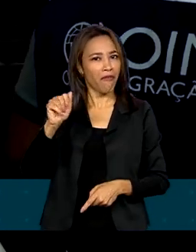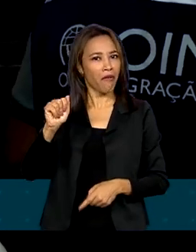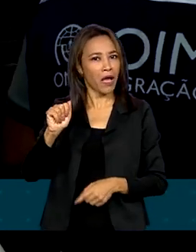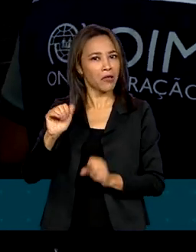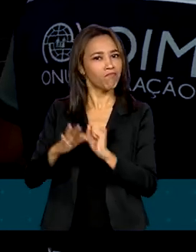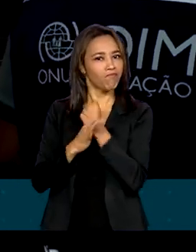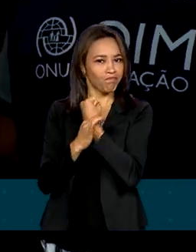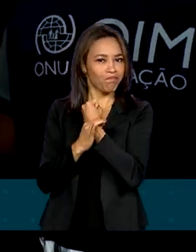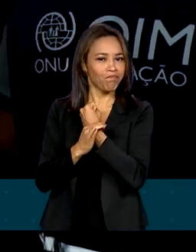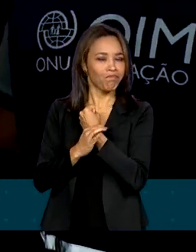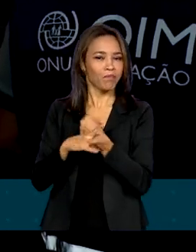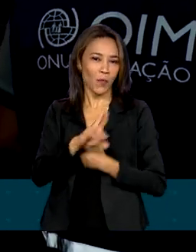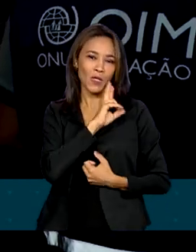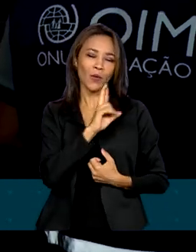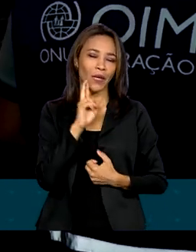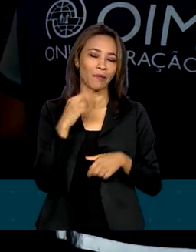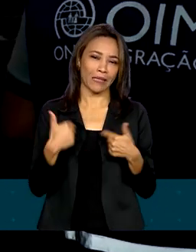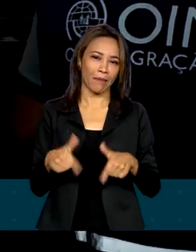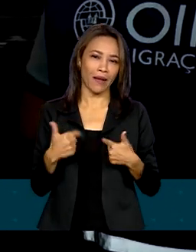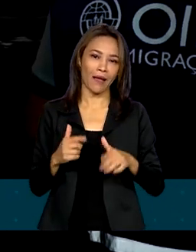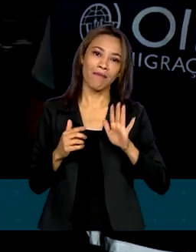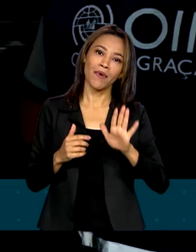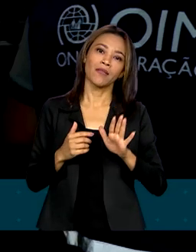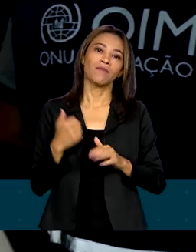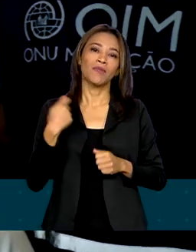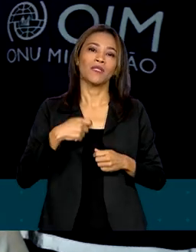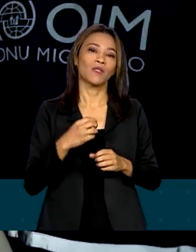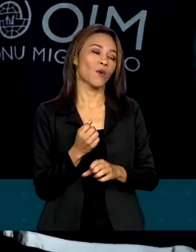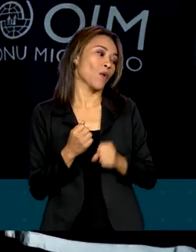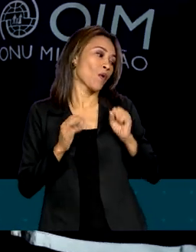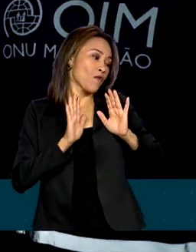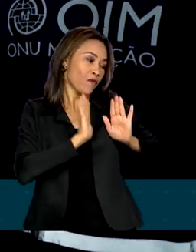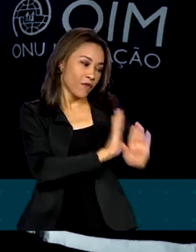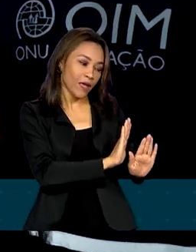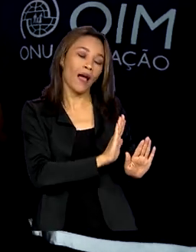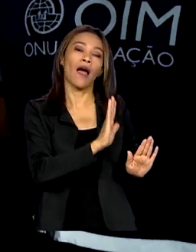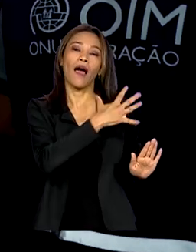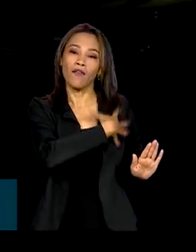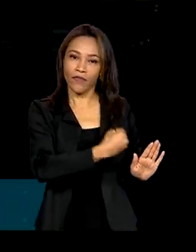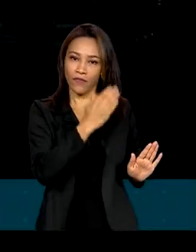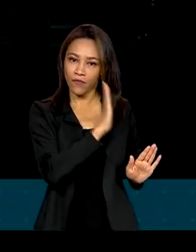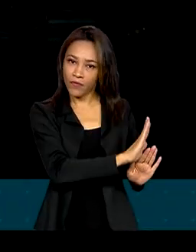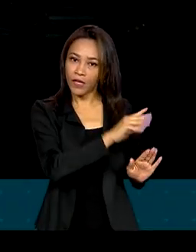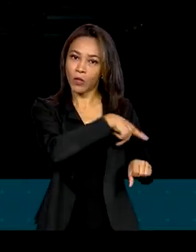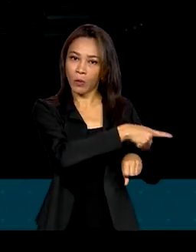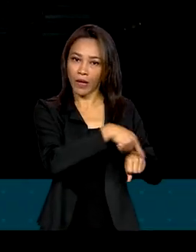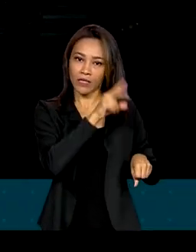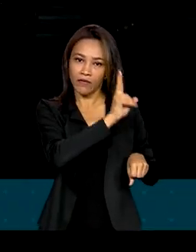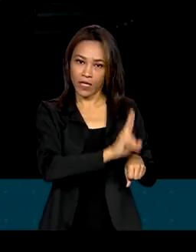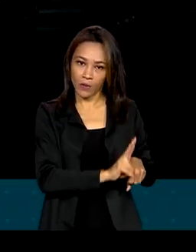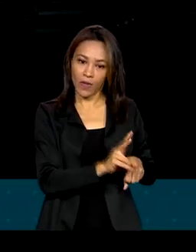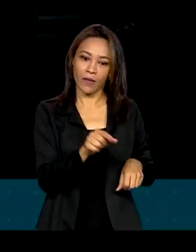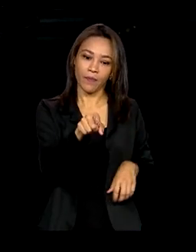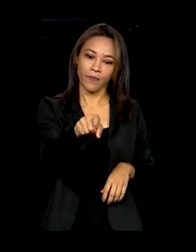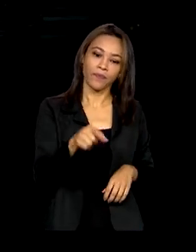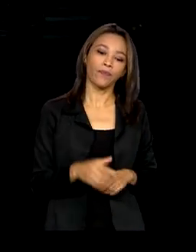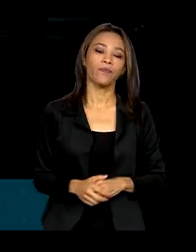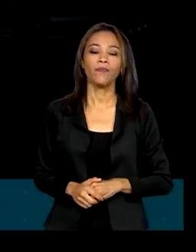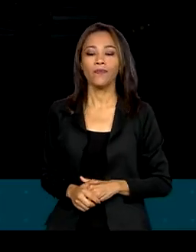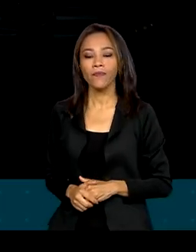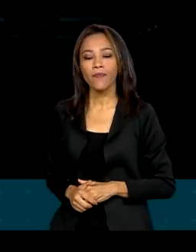num restaurante. Mas, por enquanto, teve que deixar a filha de 6 anos na Venezuela. Na melhor oportunidade de